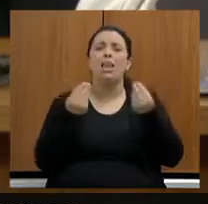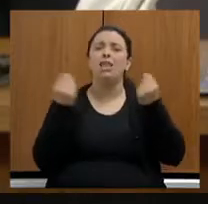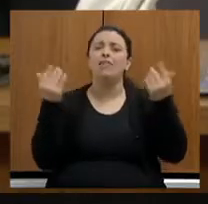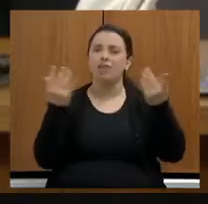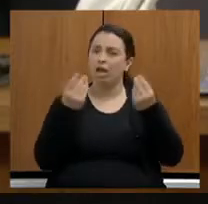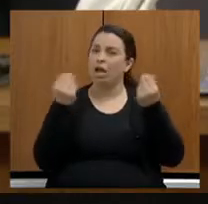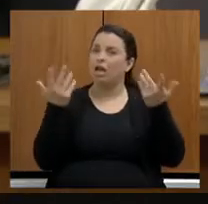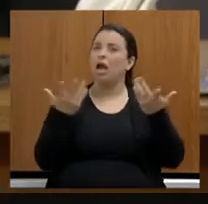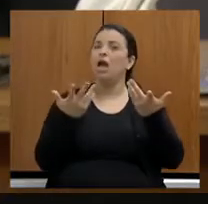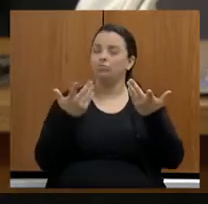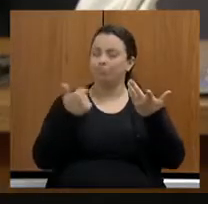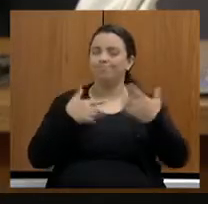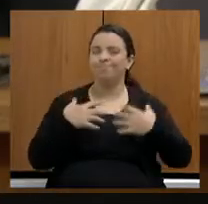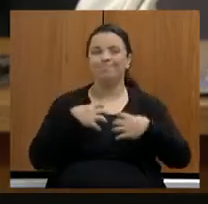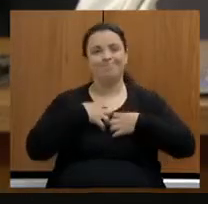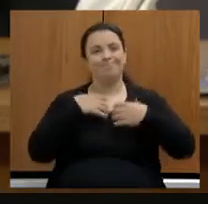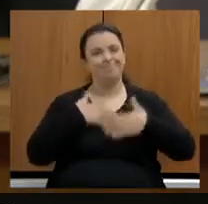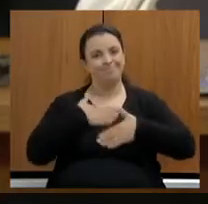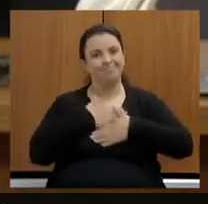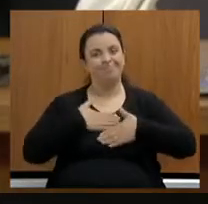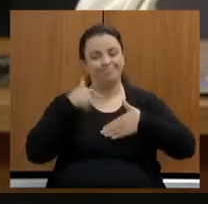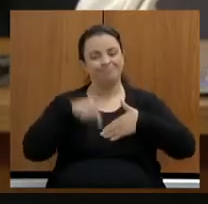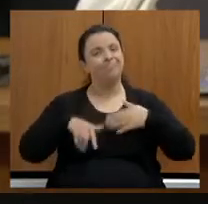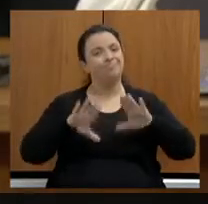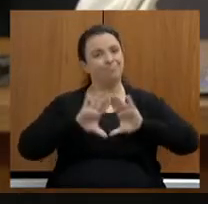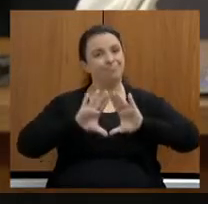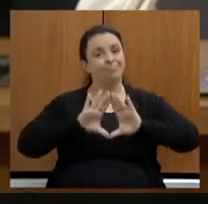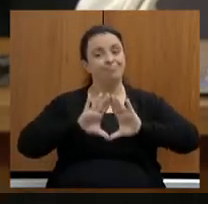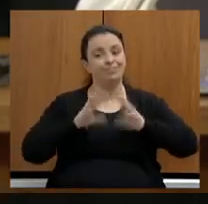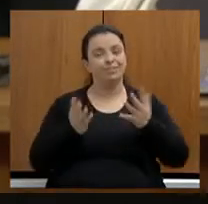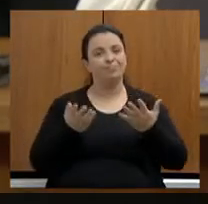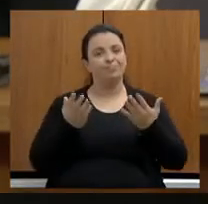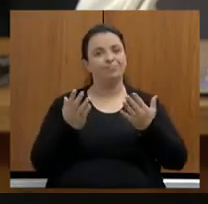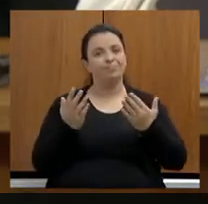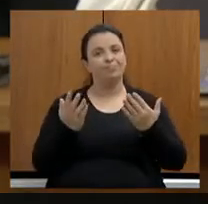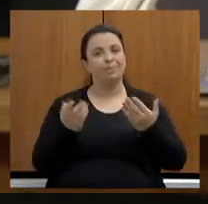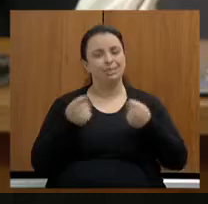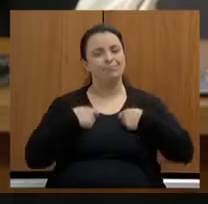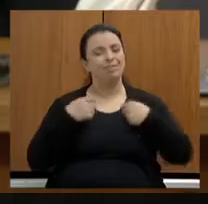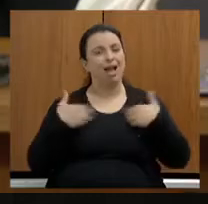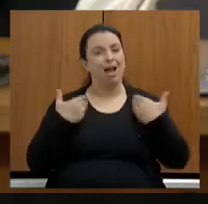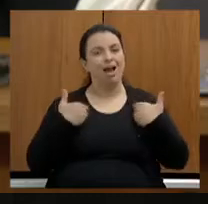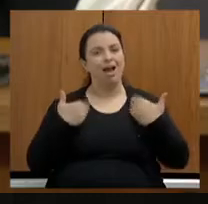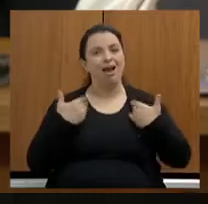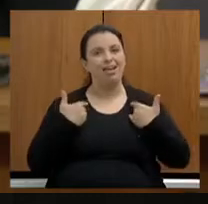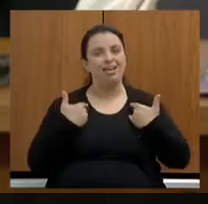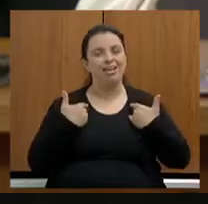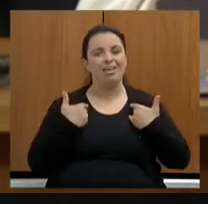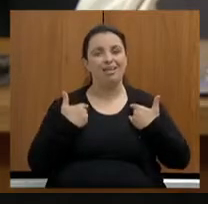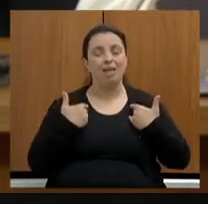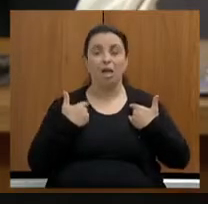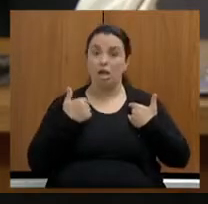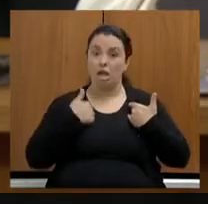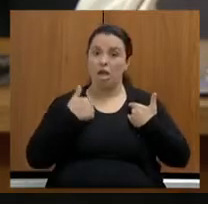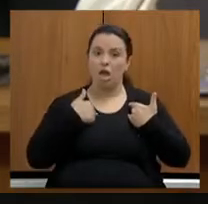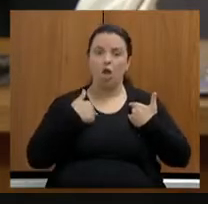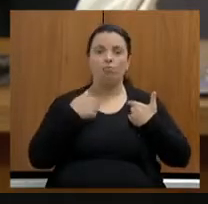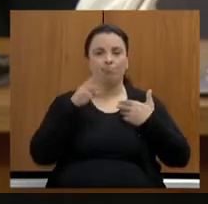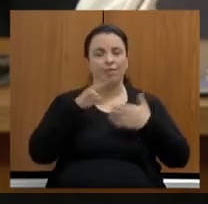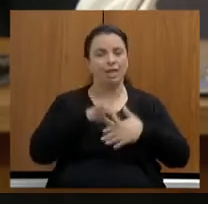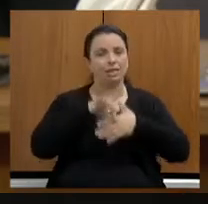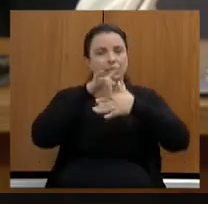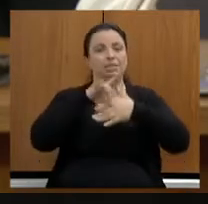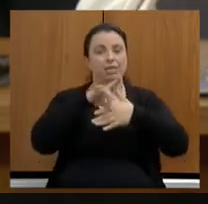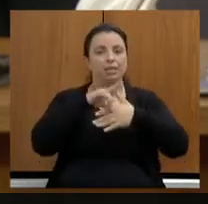sempre realmente um grande prazer de estar nessa casa é uma alegria para mim é um orgulho para mim está à frente da Secretaria de Estado de Educação